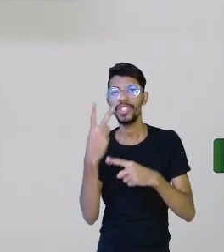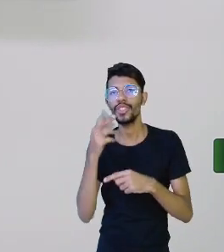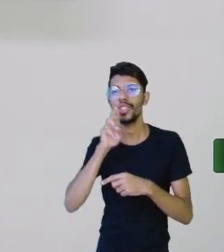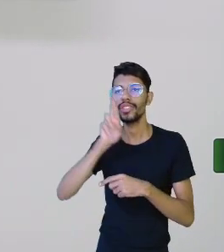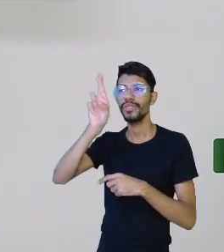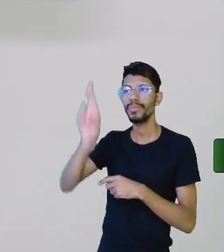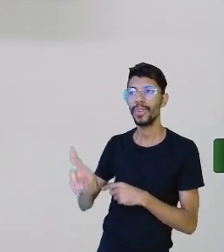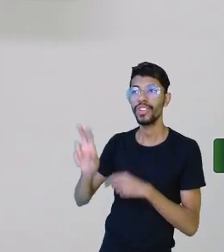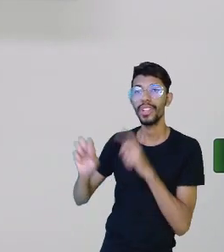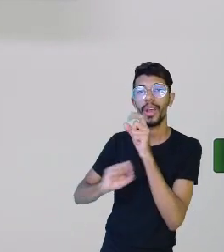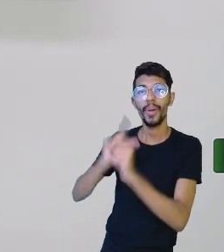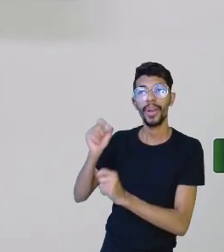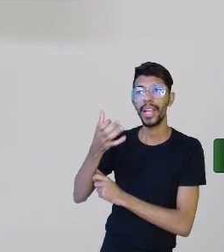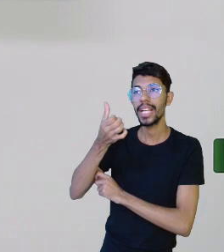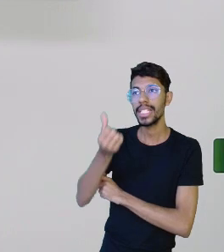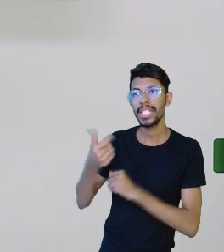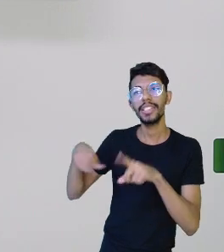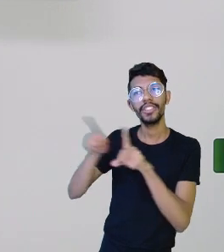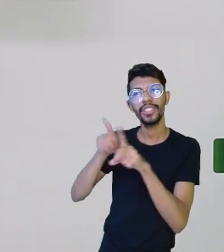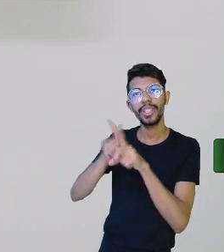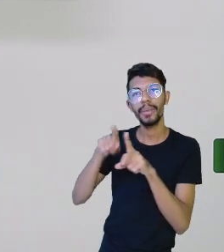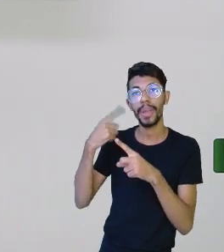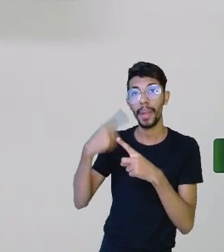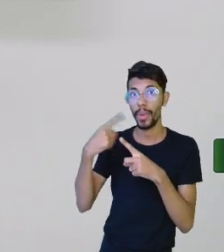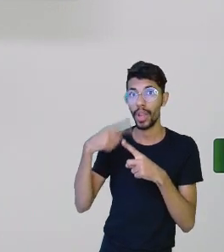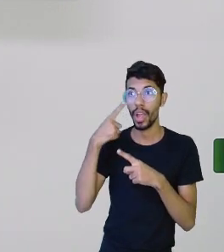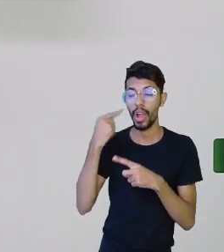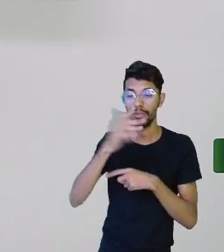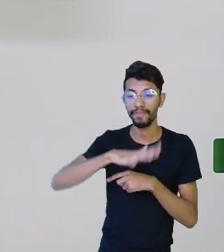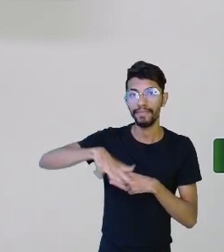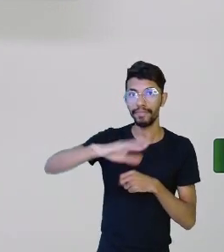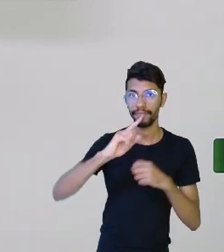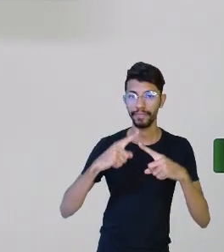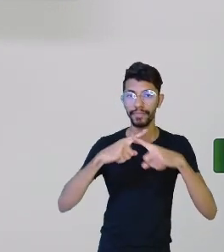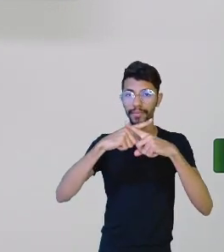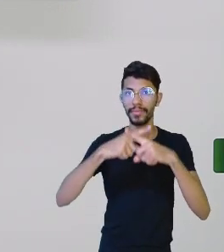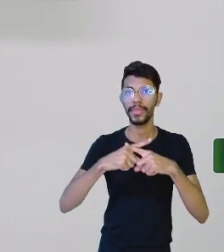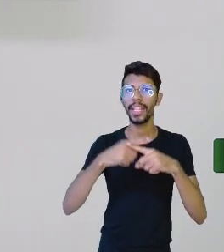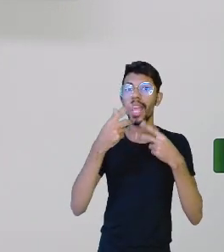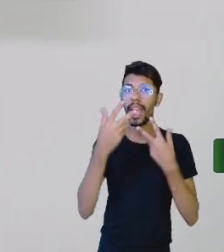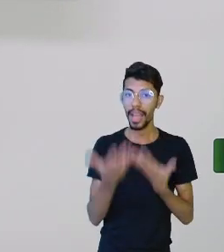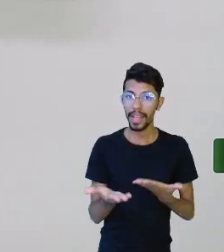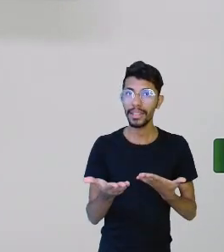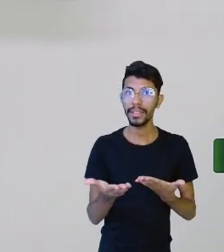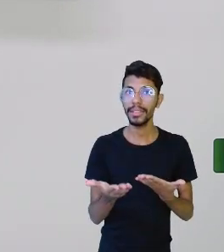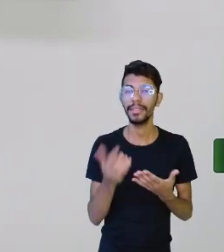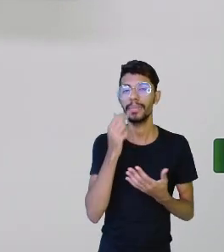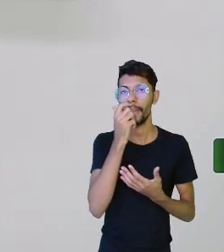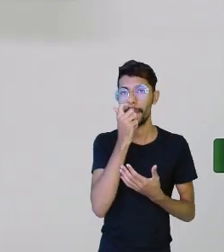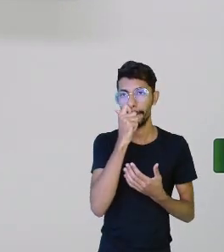um total de 6 também, porque na multiplicação tem isso. Se pode